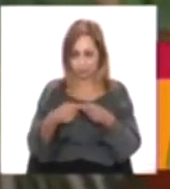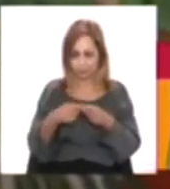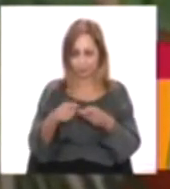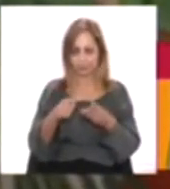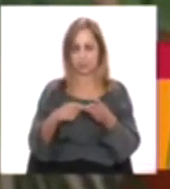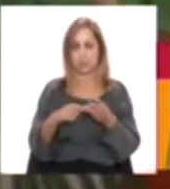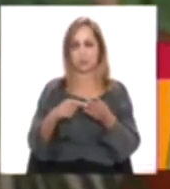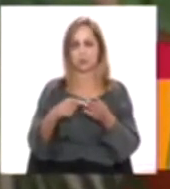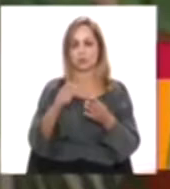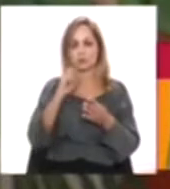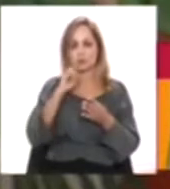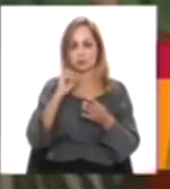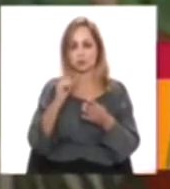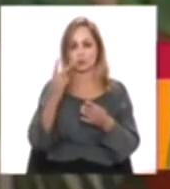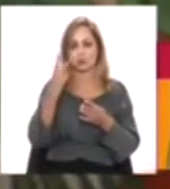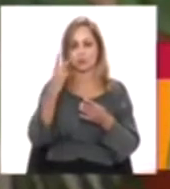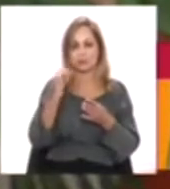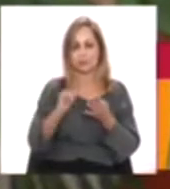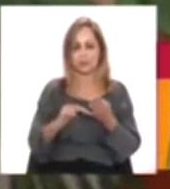o seguro de vida,